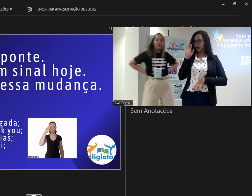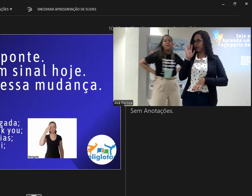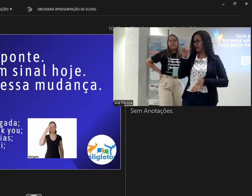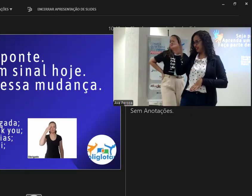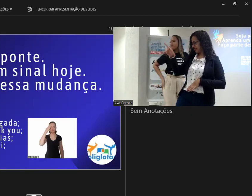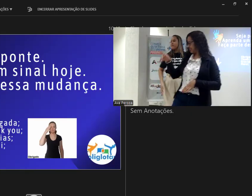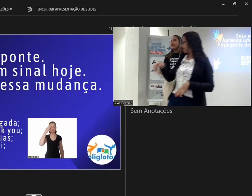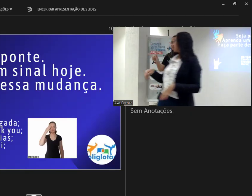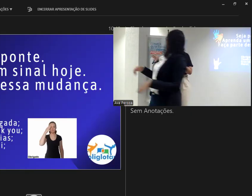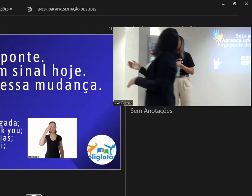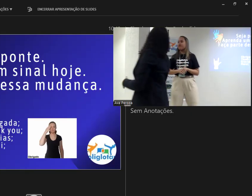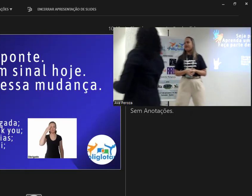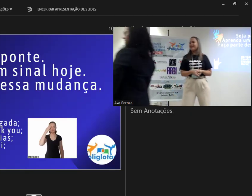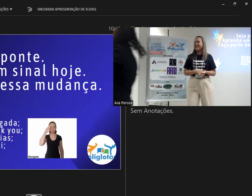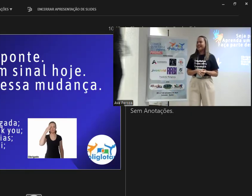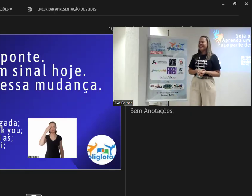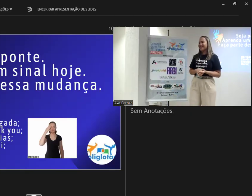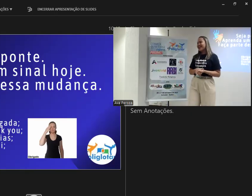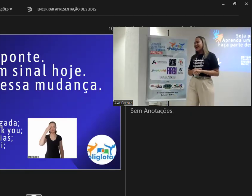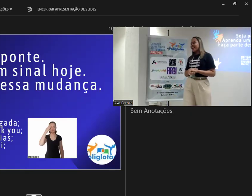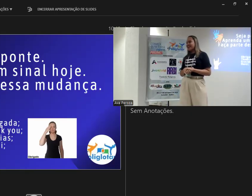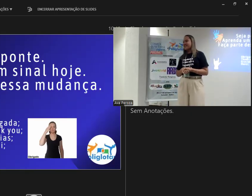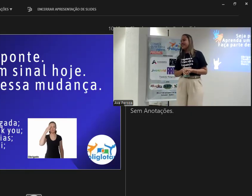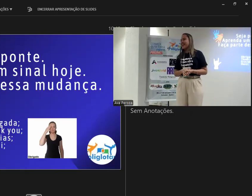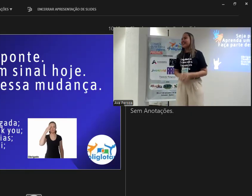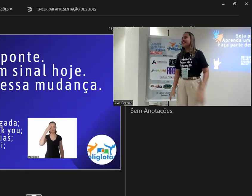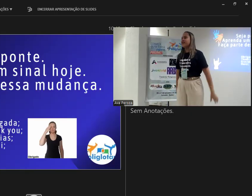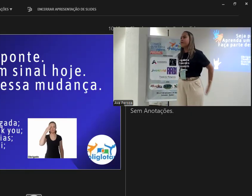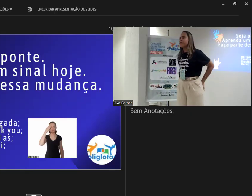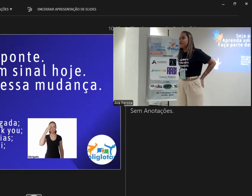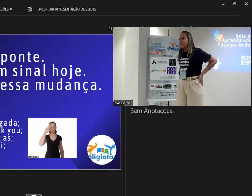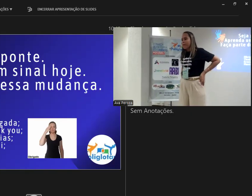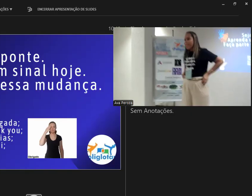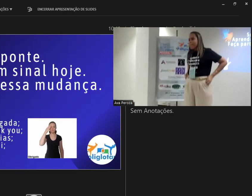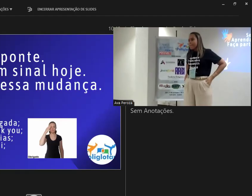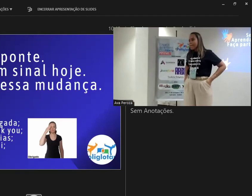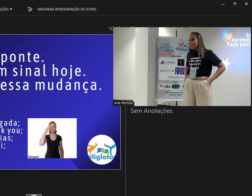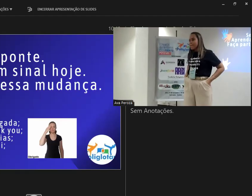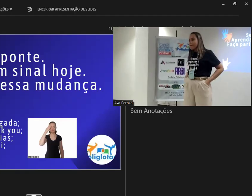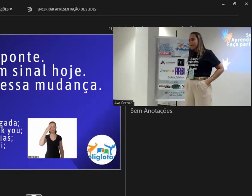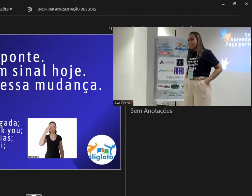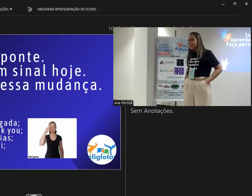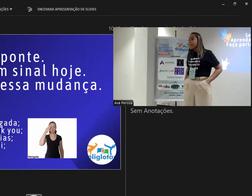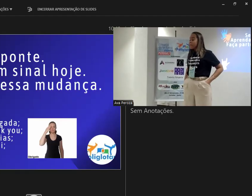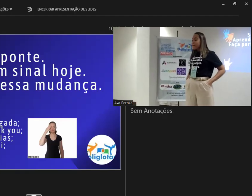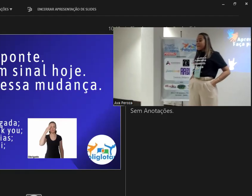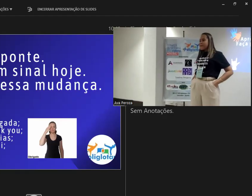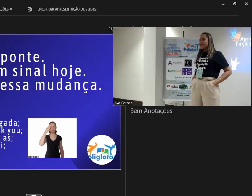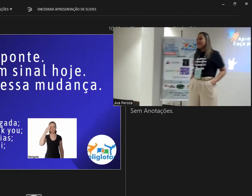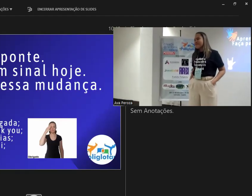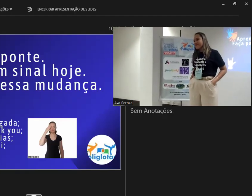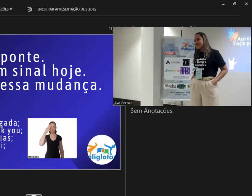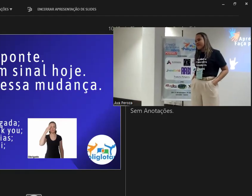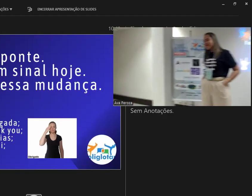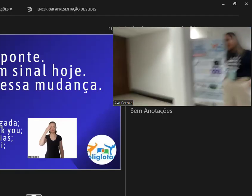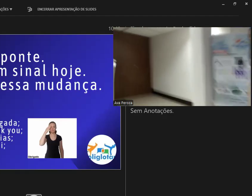direciono. Por favor. Bom dia. Sou professora da rede pública municipal do Rio de Janeiro e